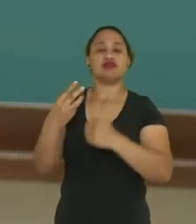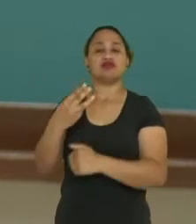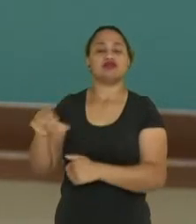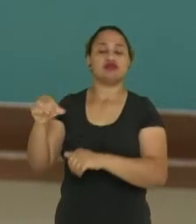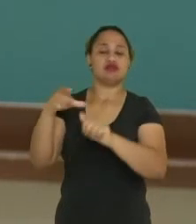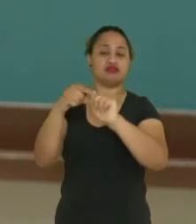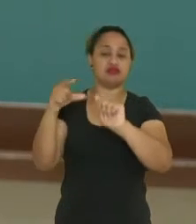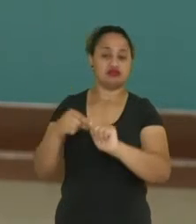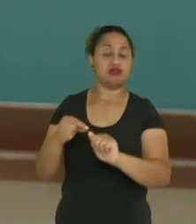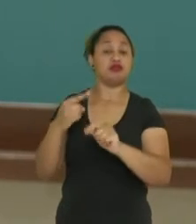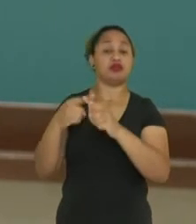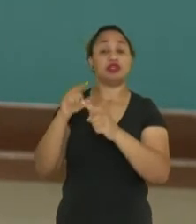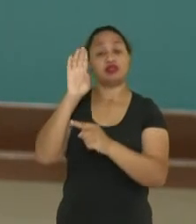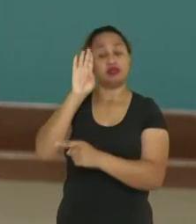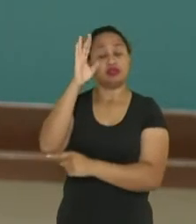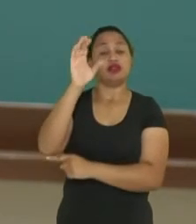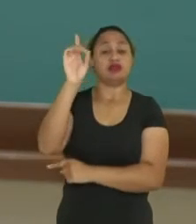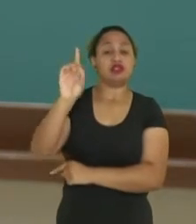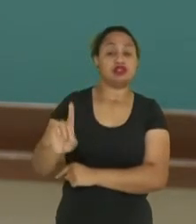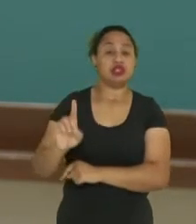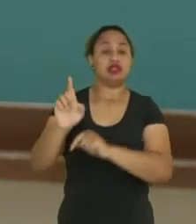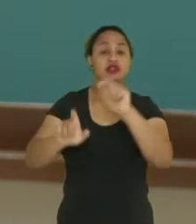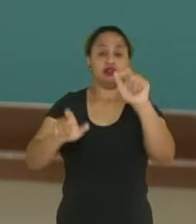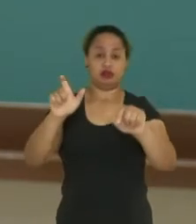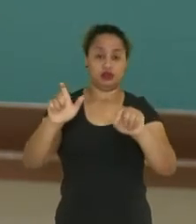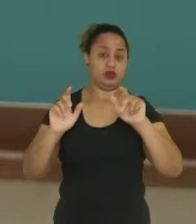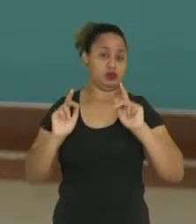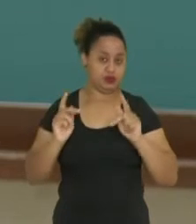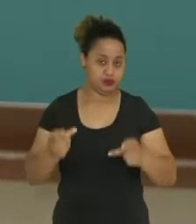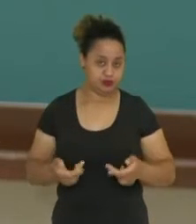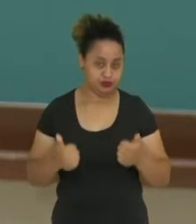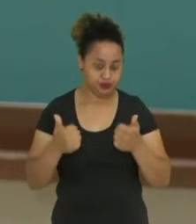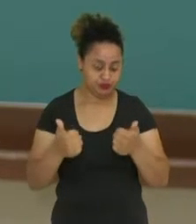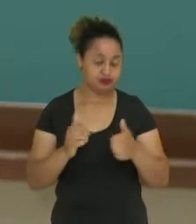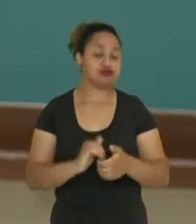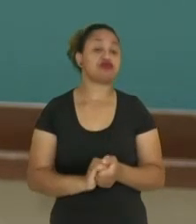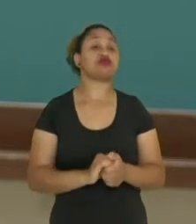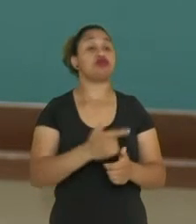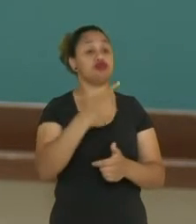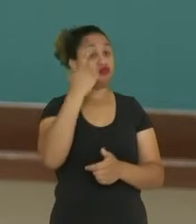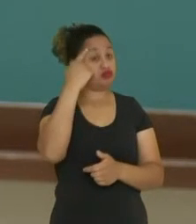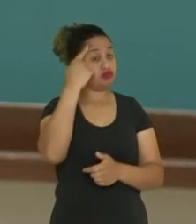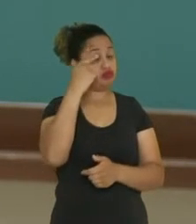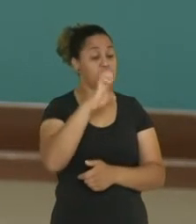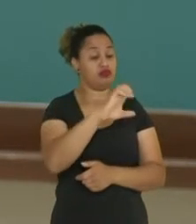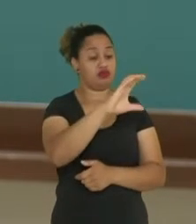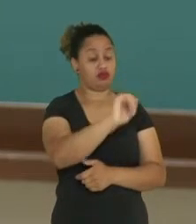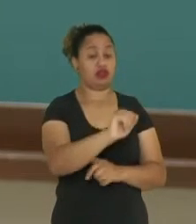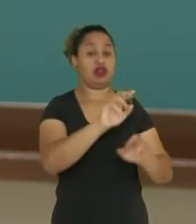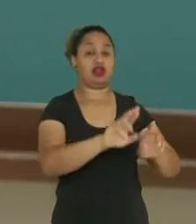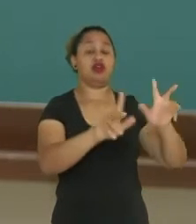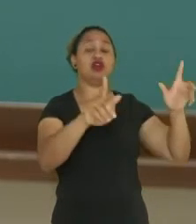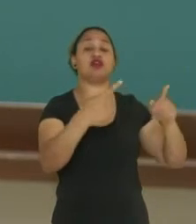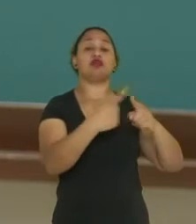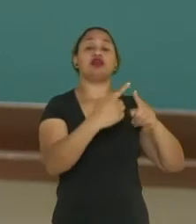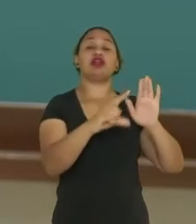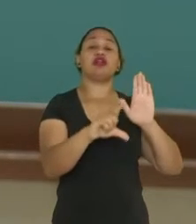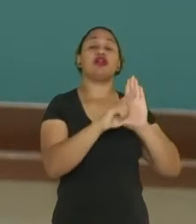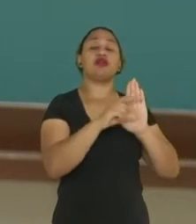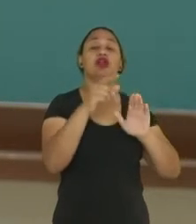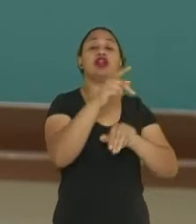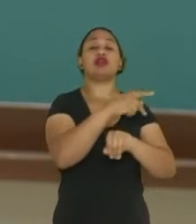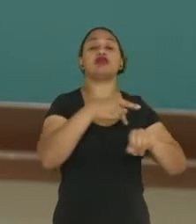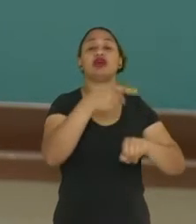direitos dos seres humanos. Agora, pensando sobre o ECA, já temos uma diferença, é uma lei